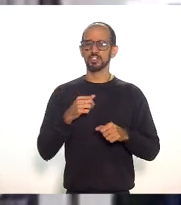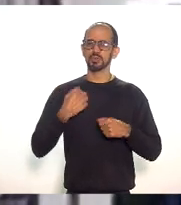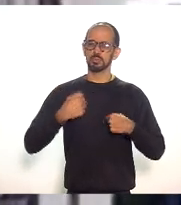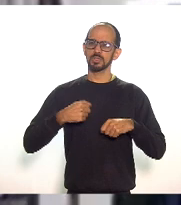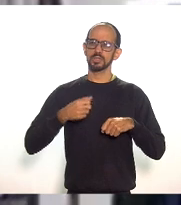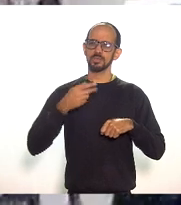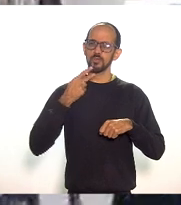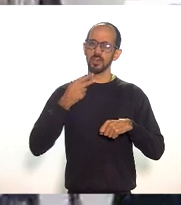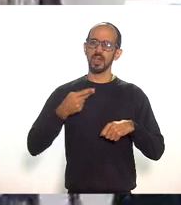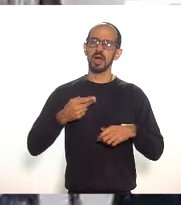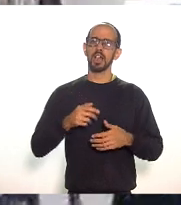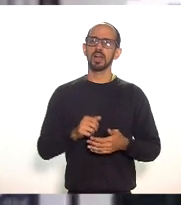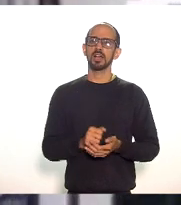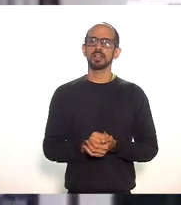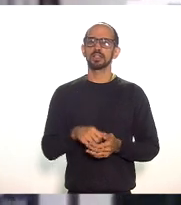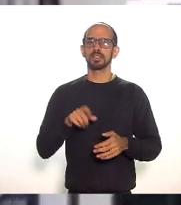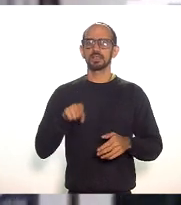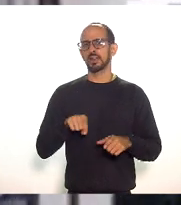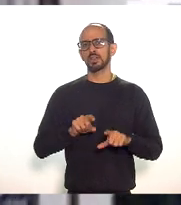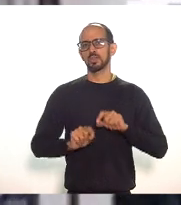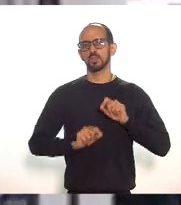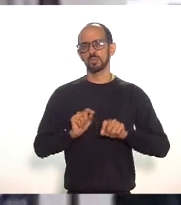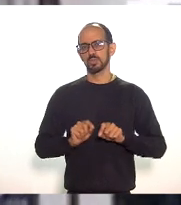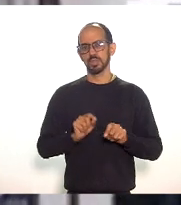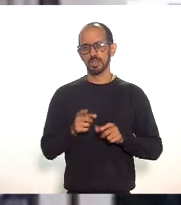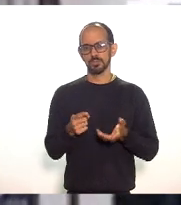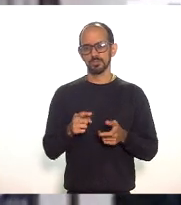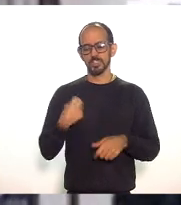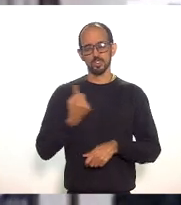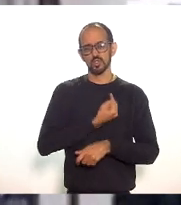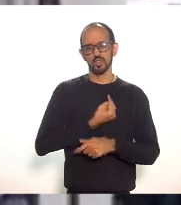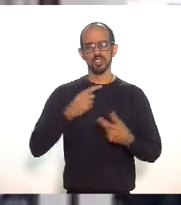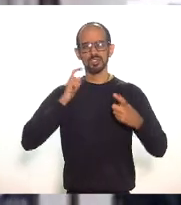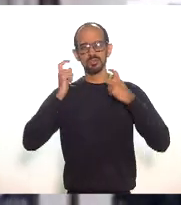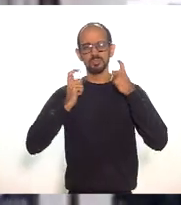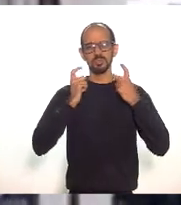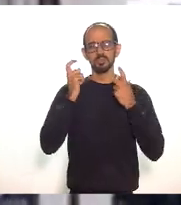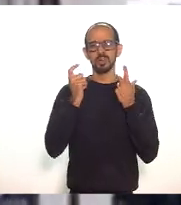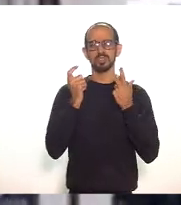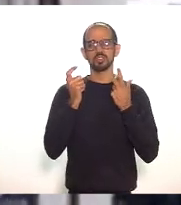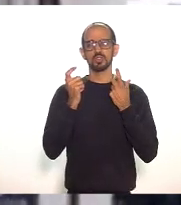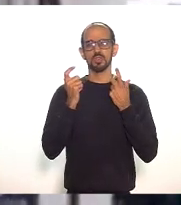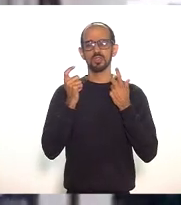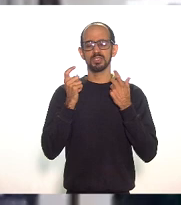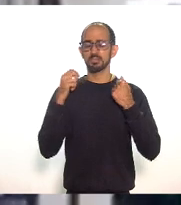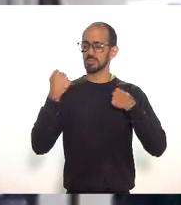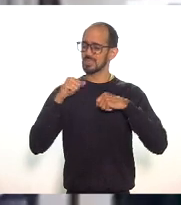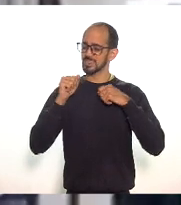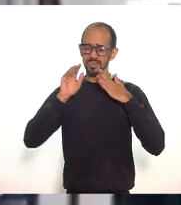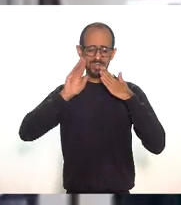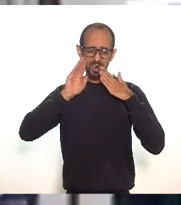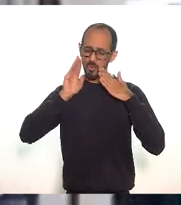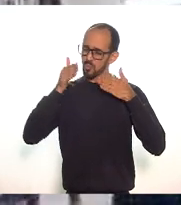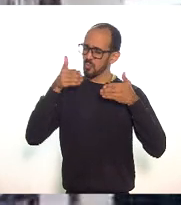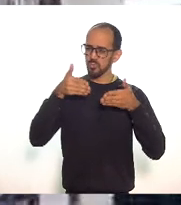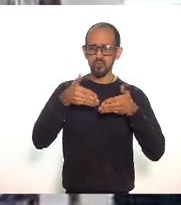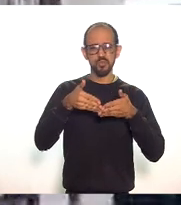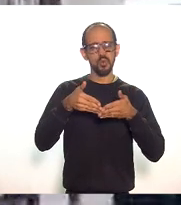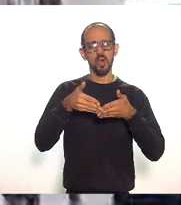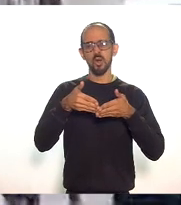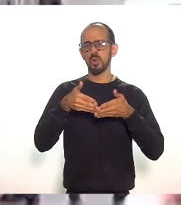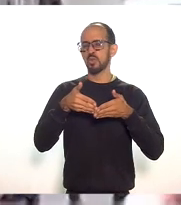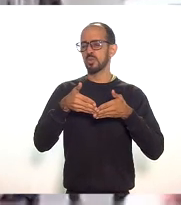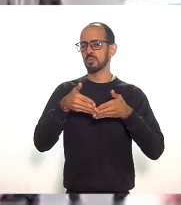enfatizar, onde as nossas preocupações devam estar voltadas para a garantia